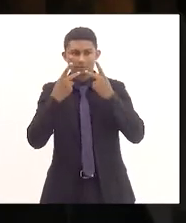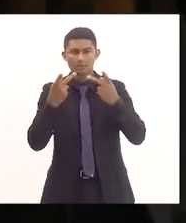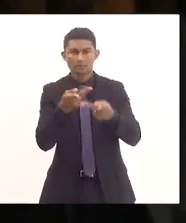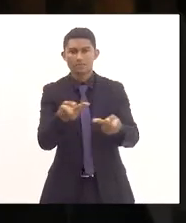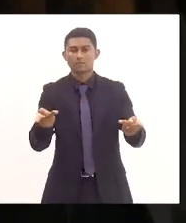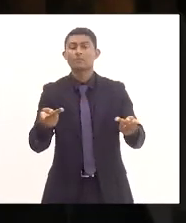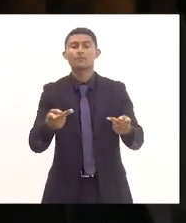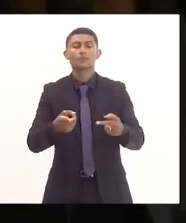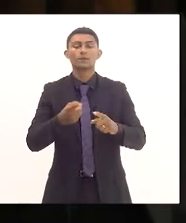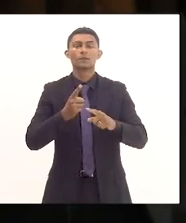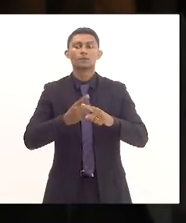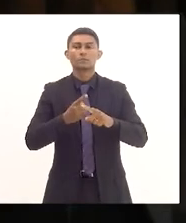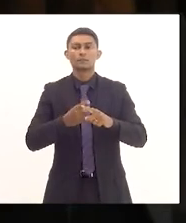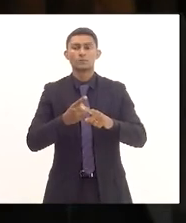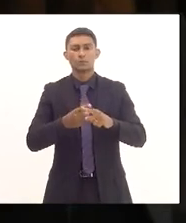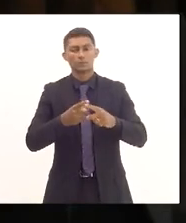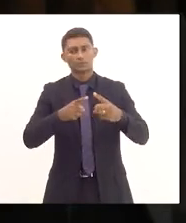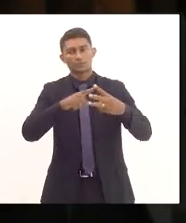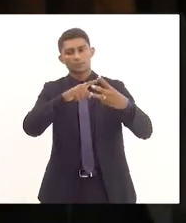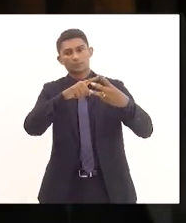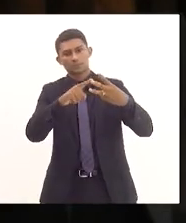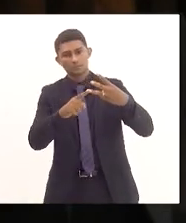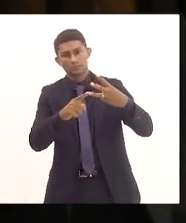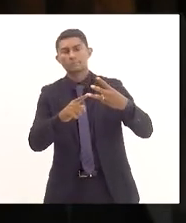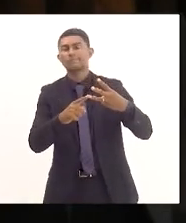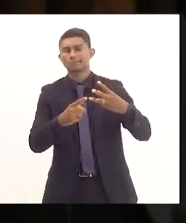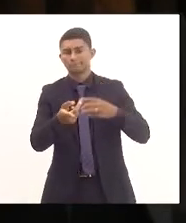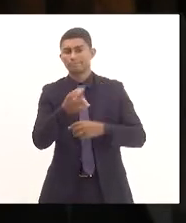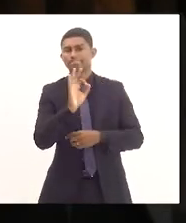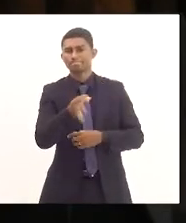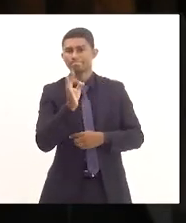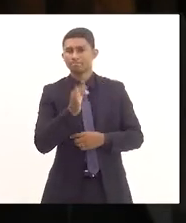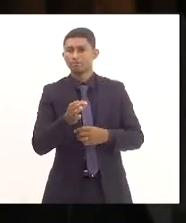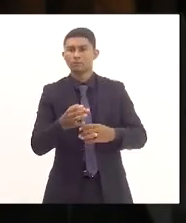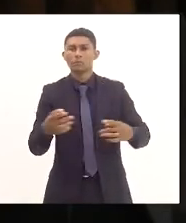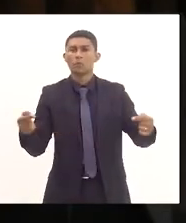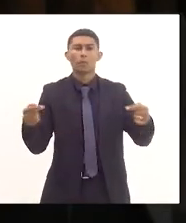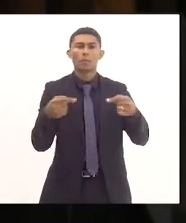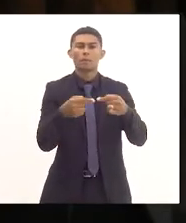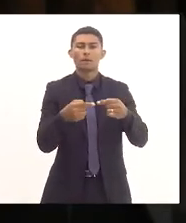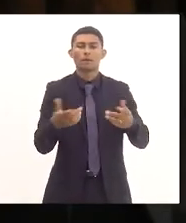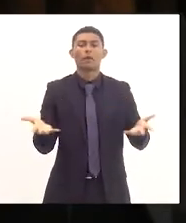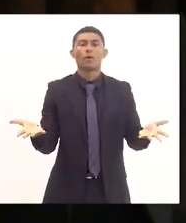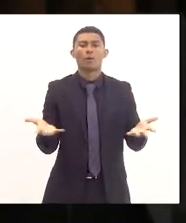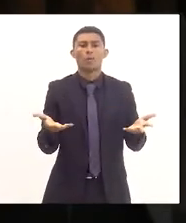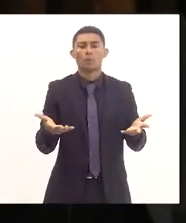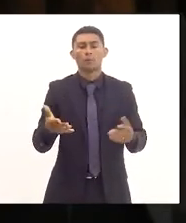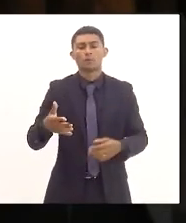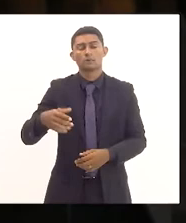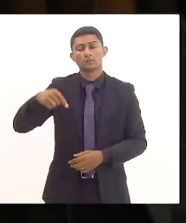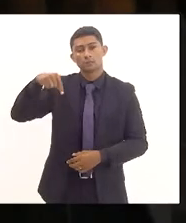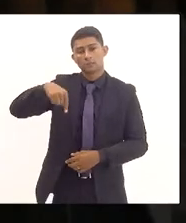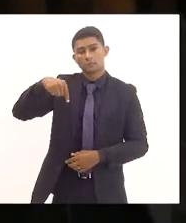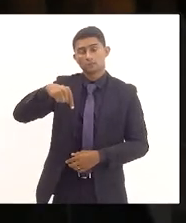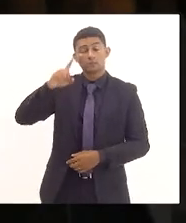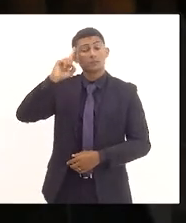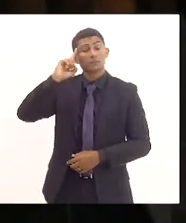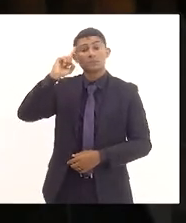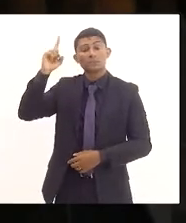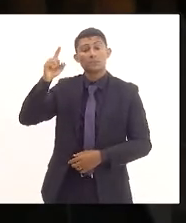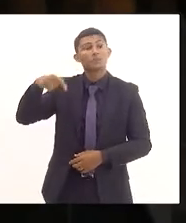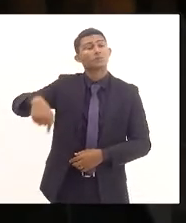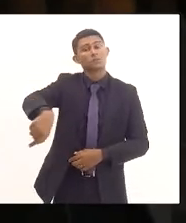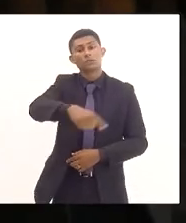alguma forma é implicação com um dia que das celebramos hoje